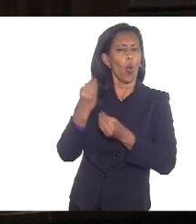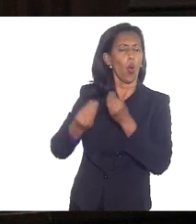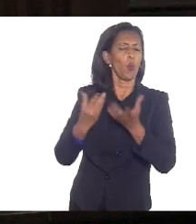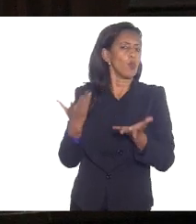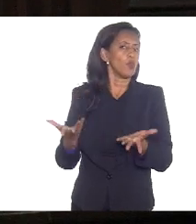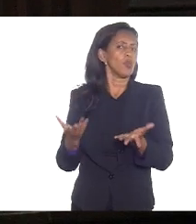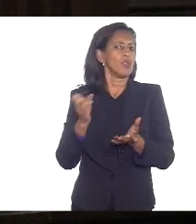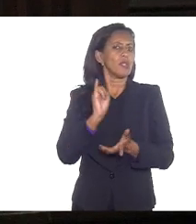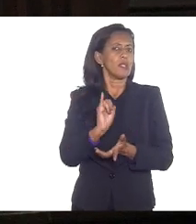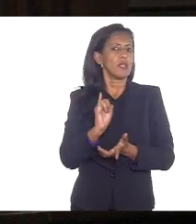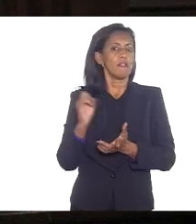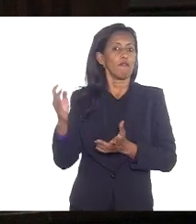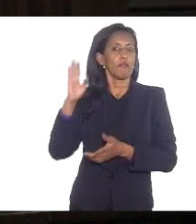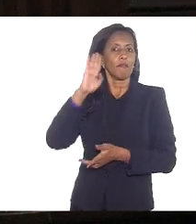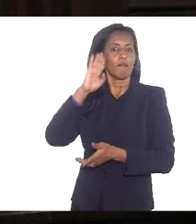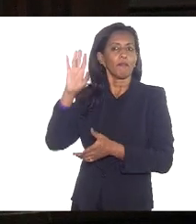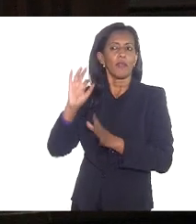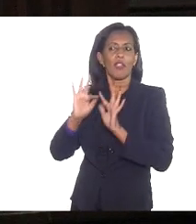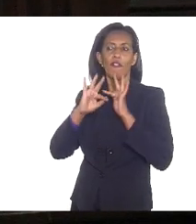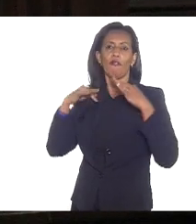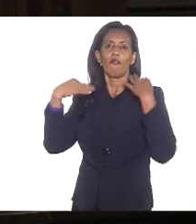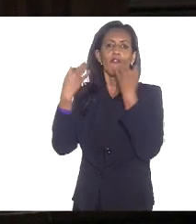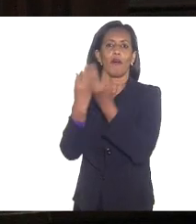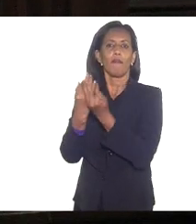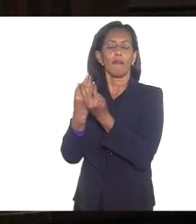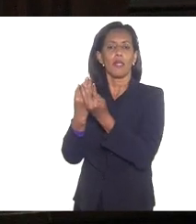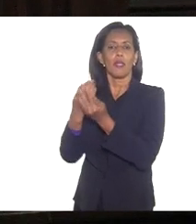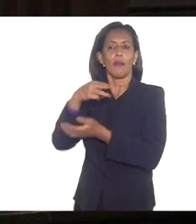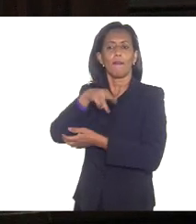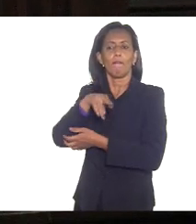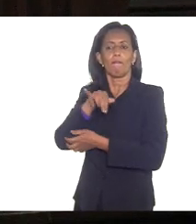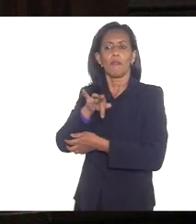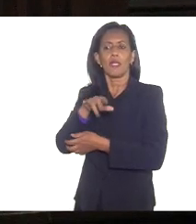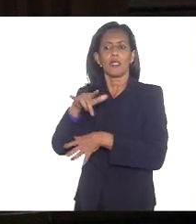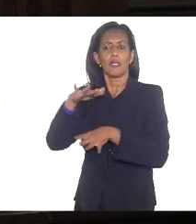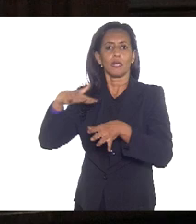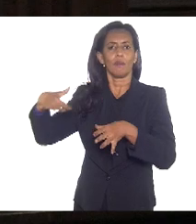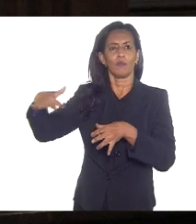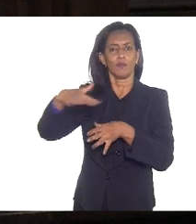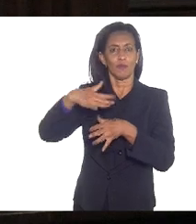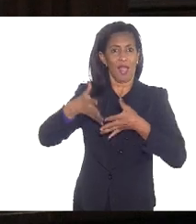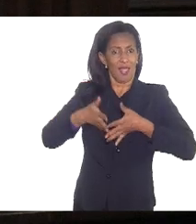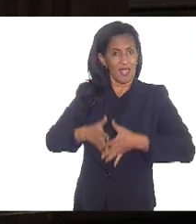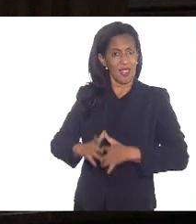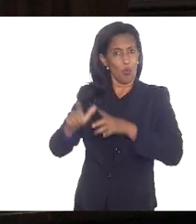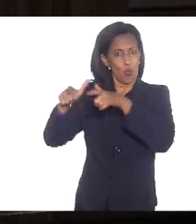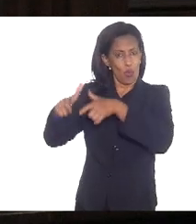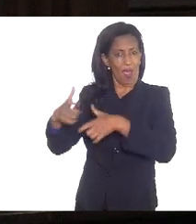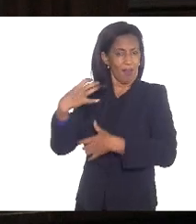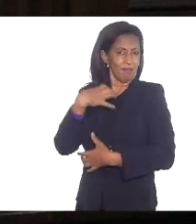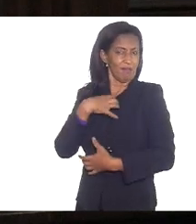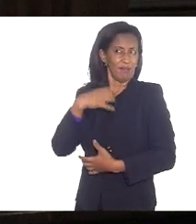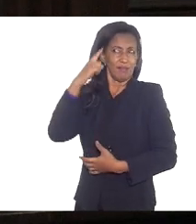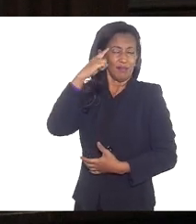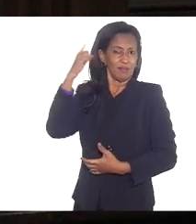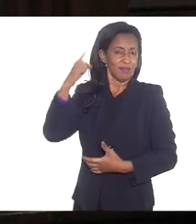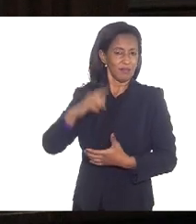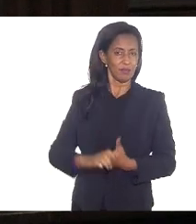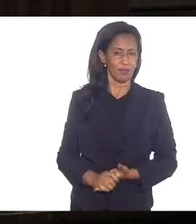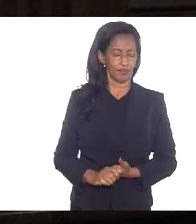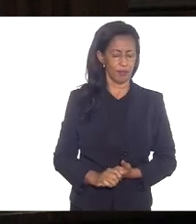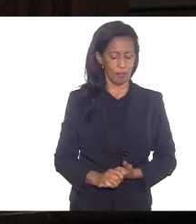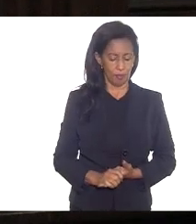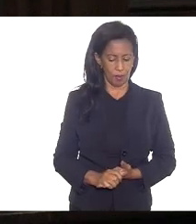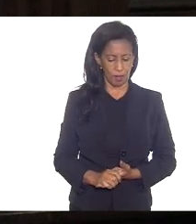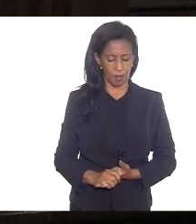exponencial e majoritário da família miracemense no seu modo de pensar e sentir. Não